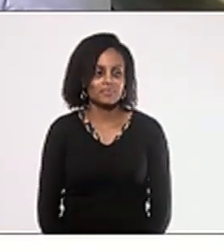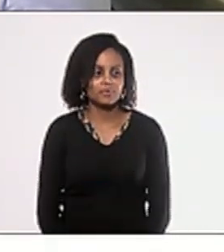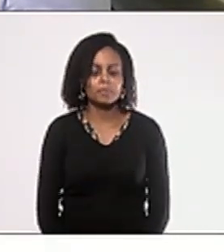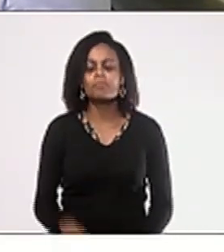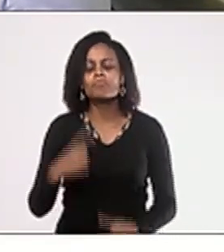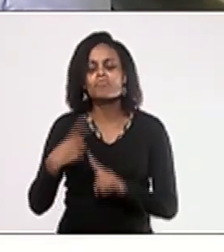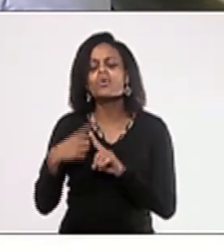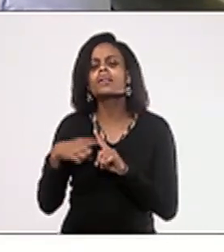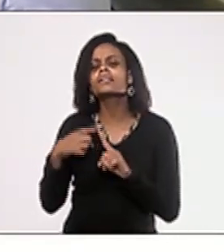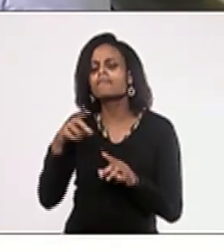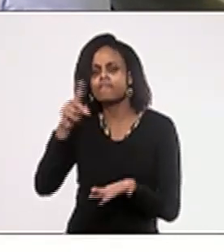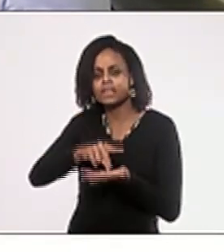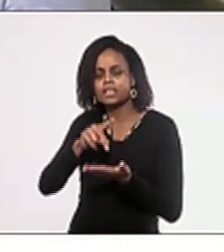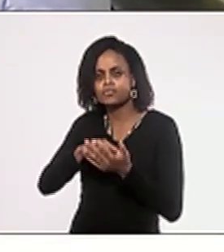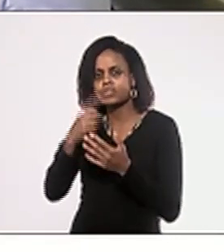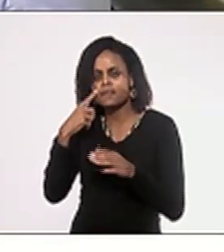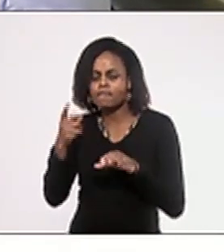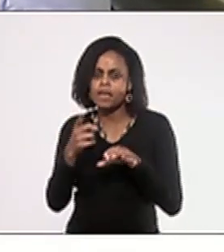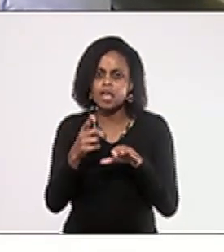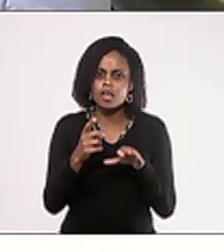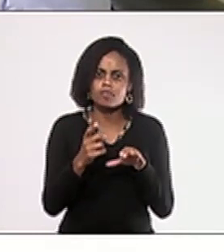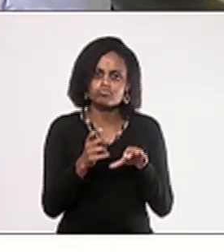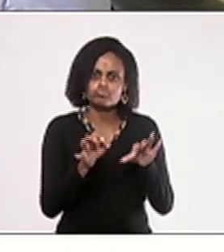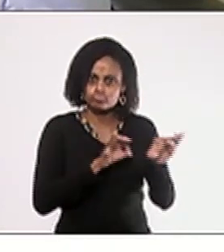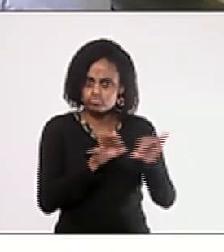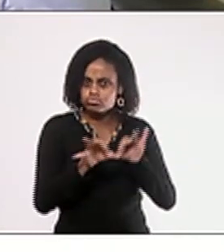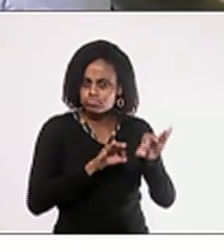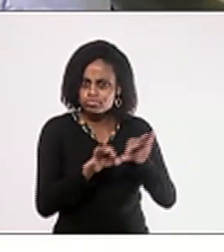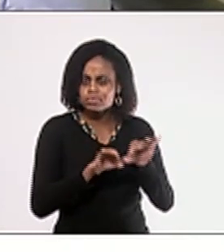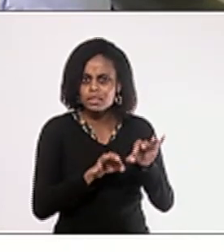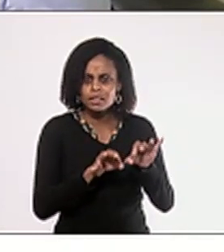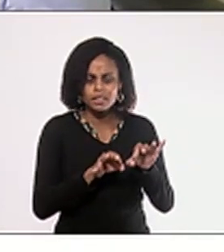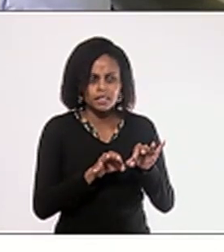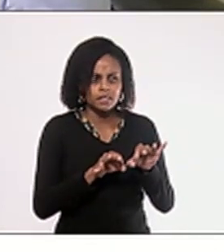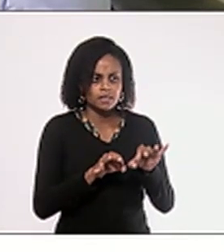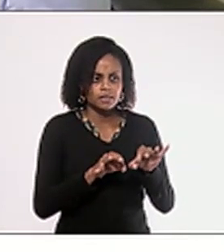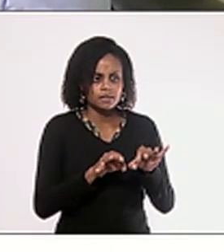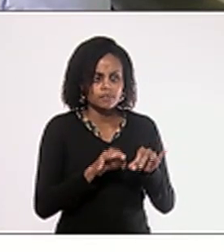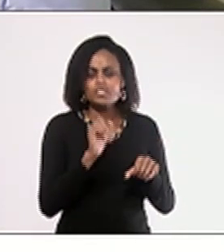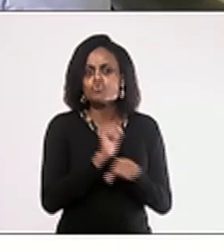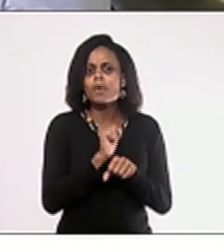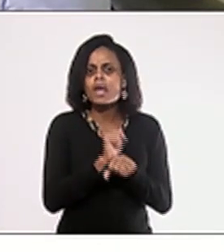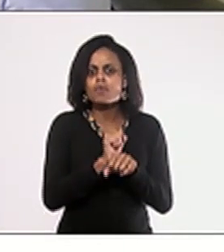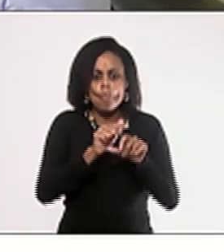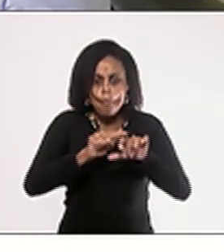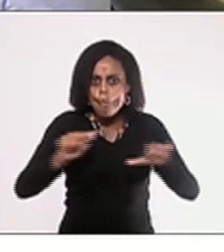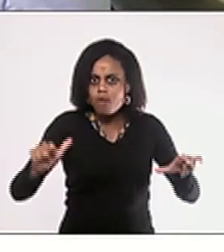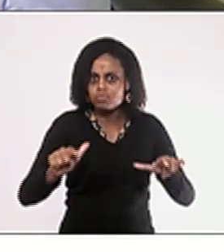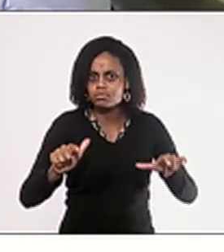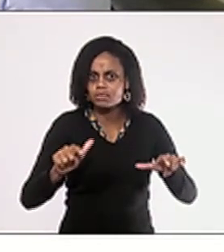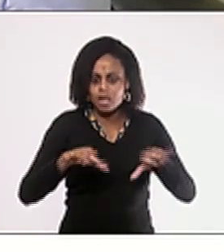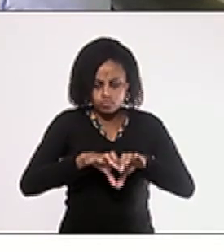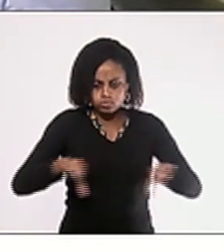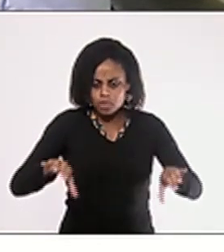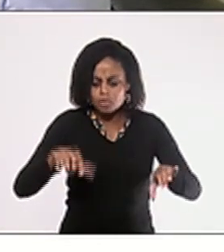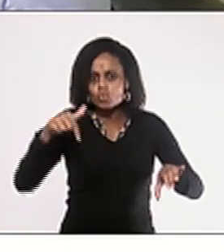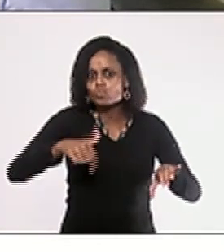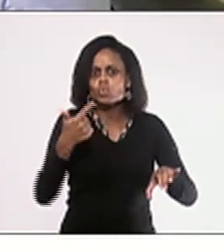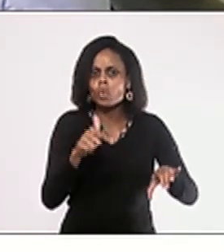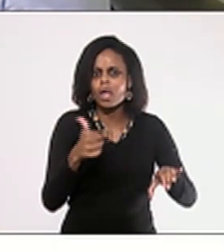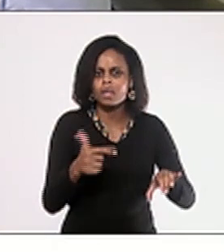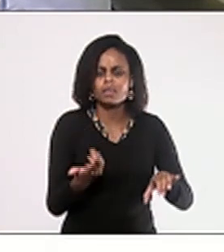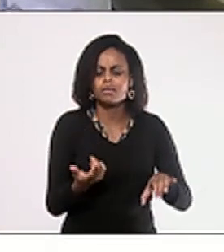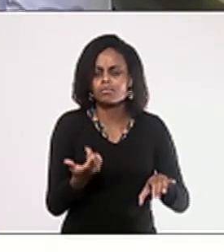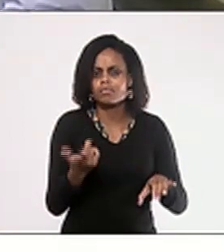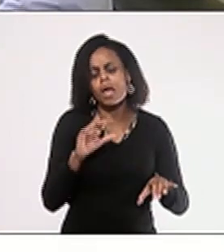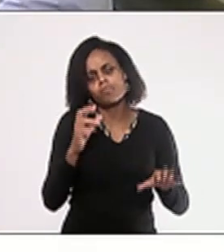verdade, quando você manobra, você não está gerando vácuo. Não existe vácuo nessa tubulação.